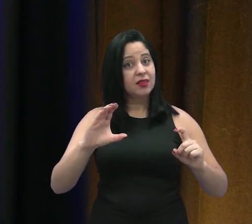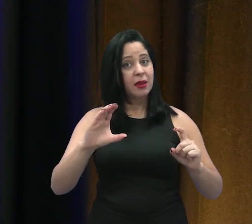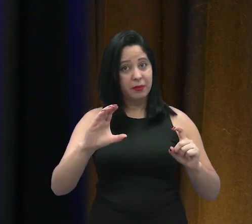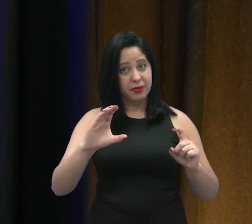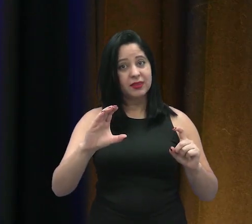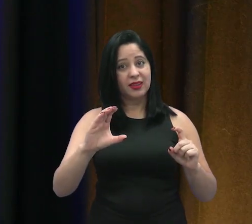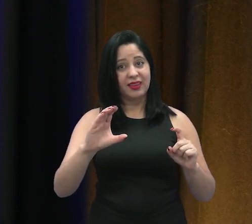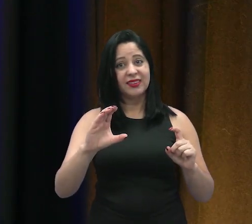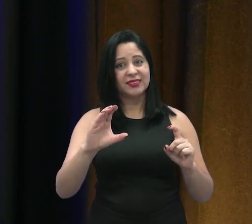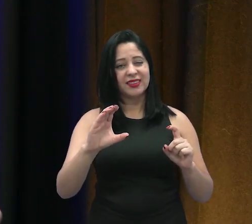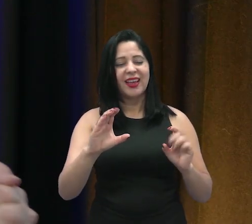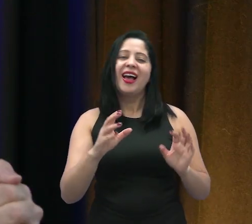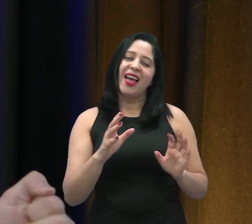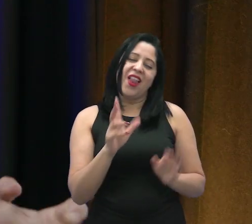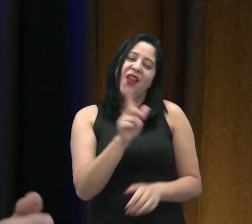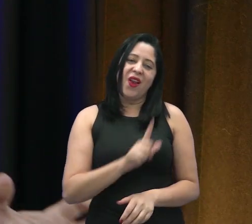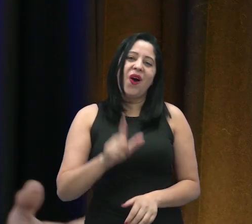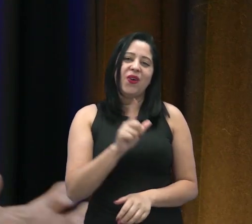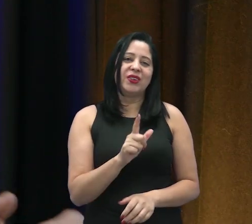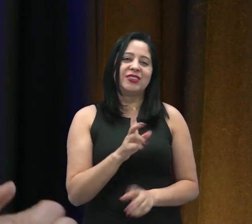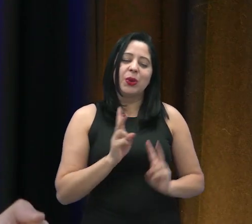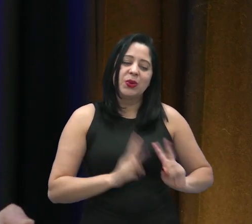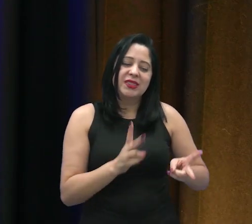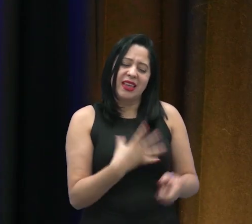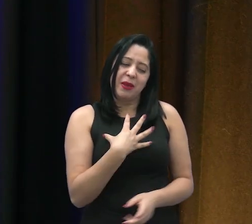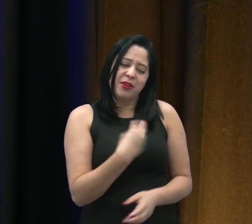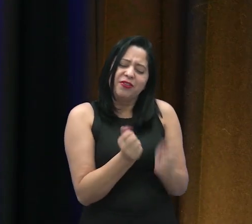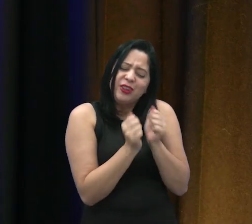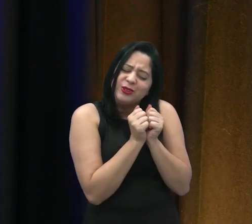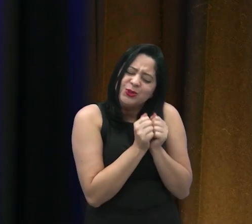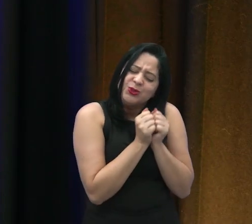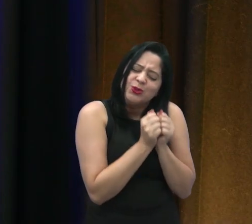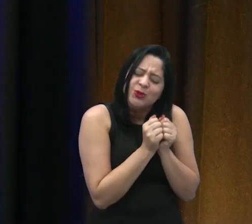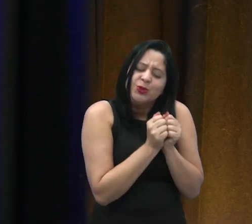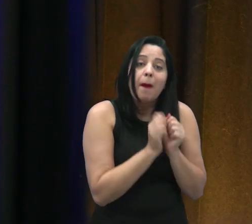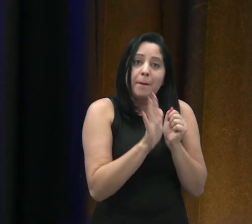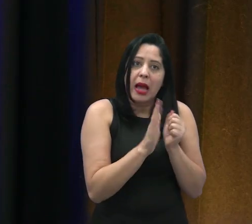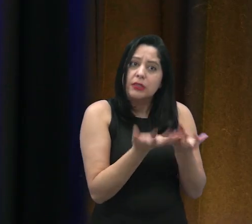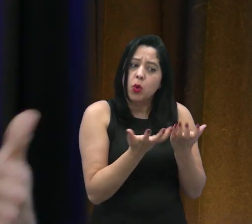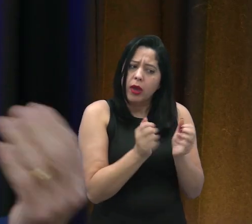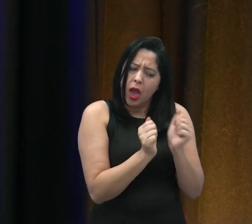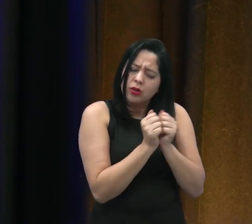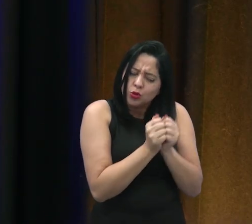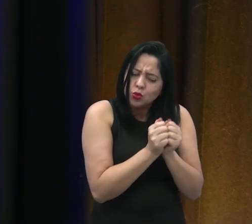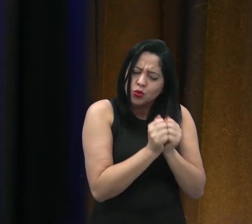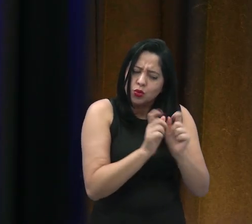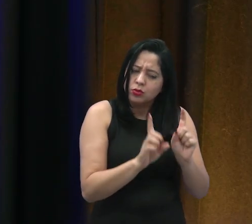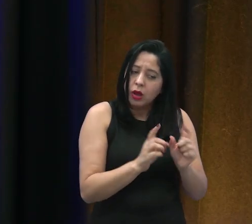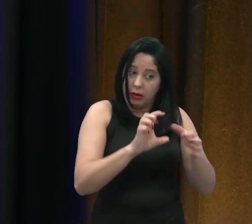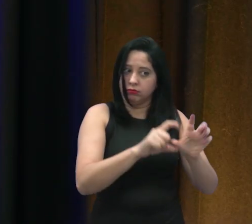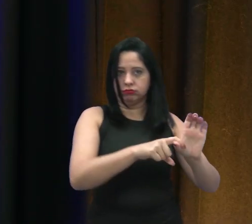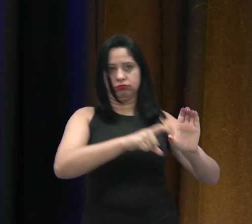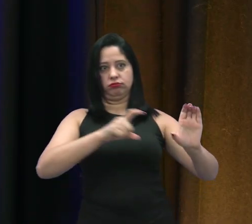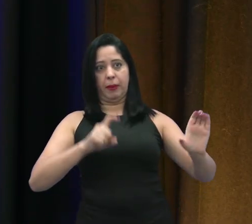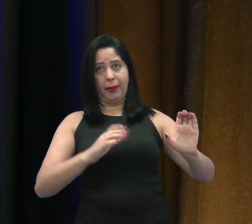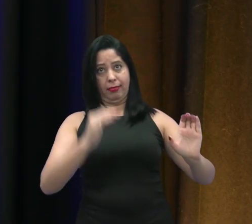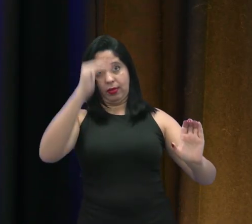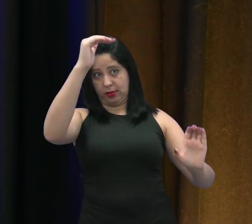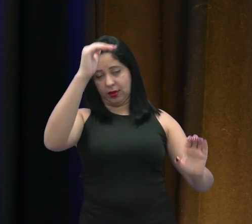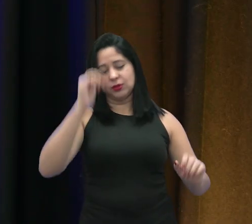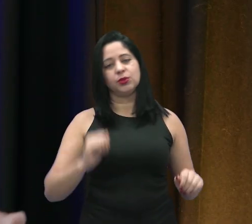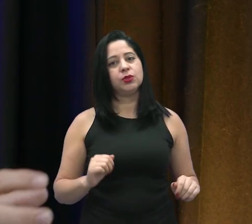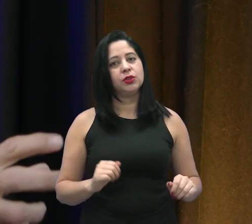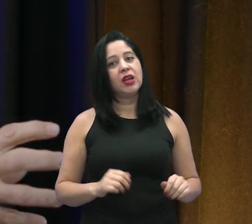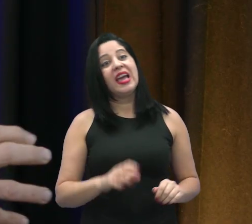que a criação dos filhos, a gente fica ali perto, grudadinho, mas a gente quer que eles cresçam e se tornem adultos independentes. Então, quando você